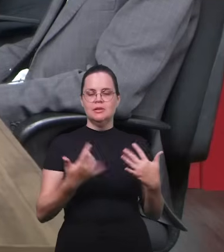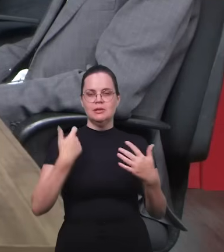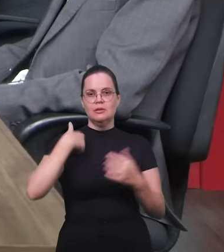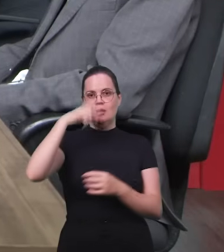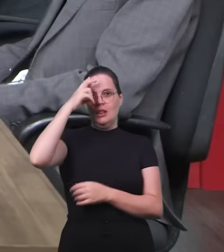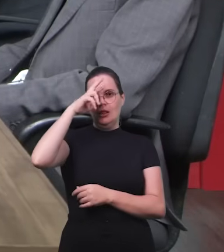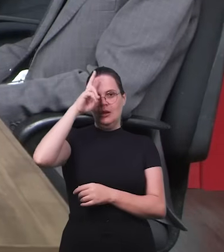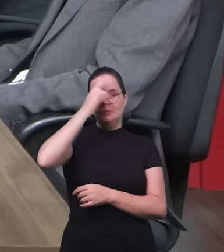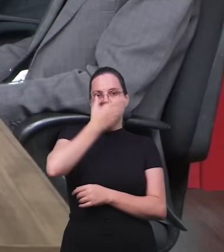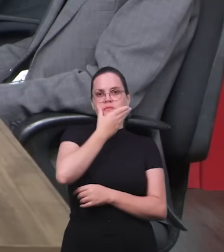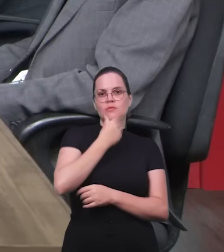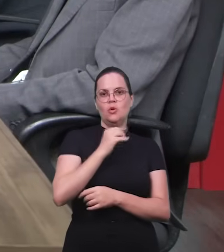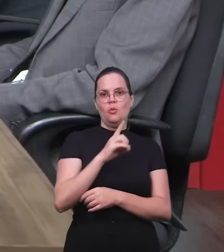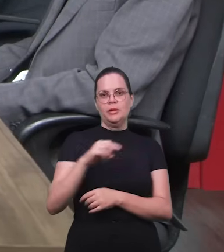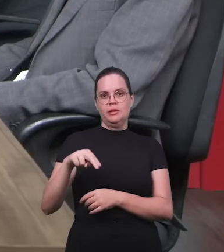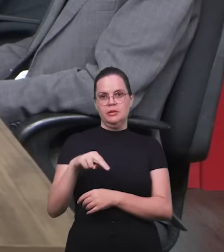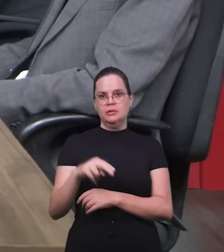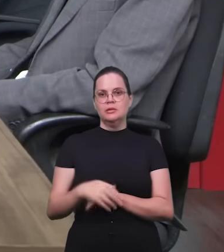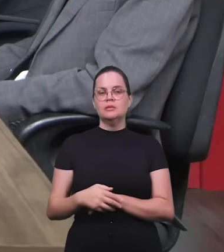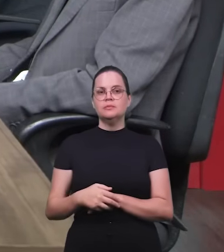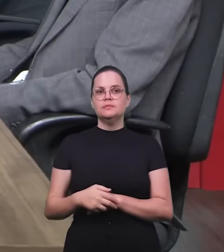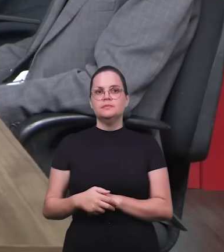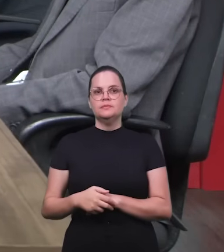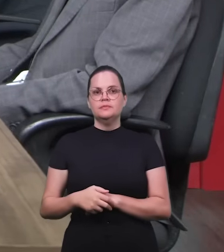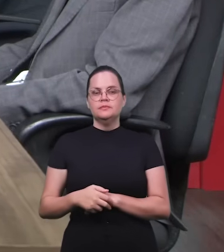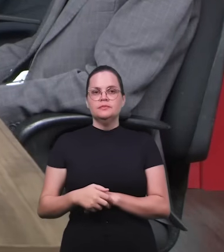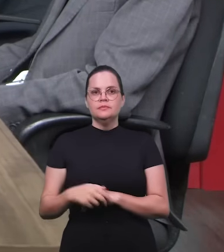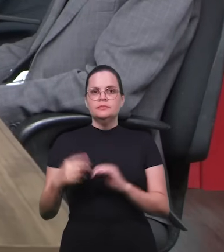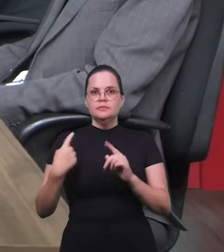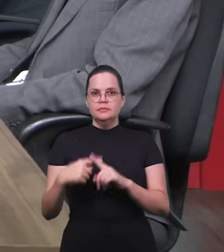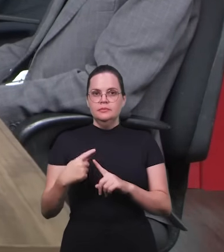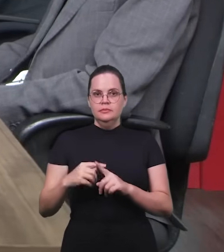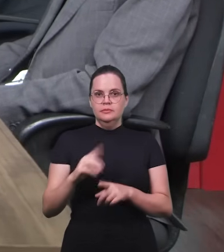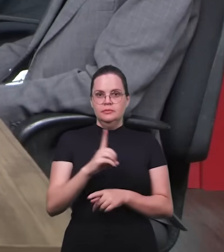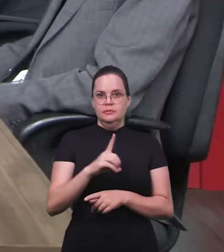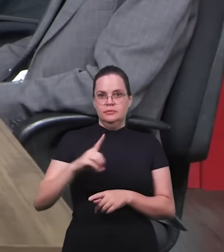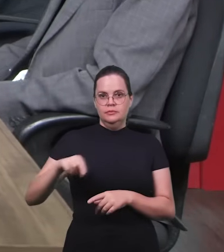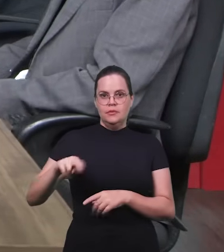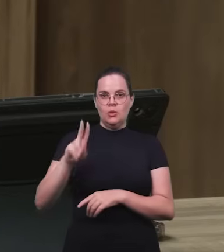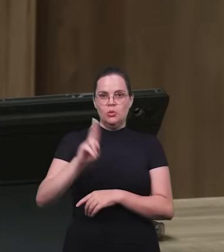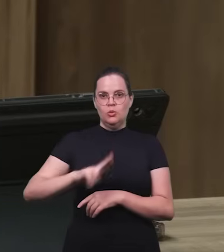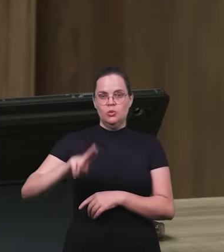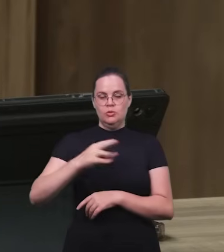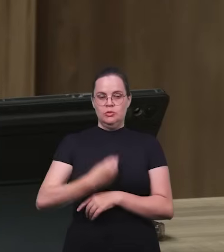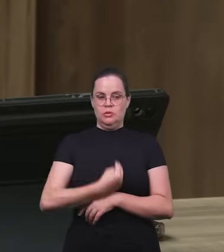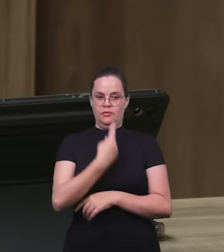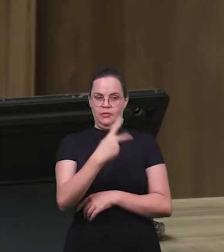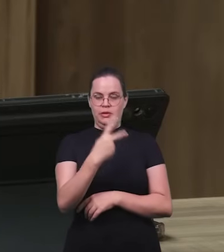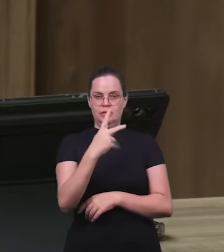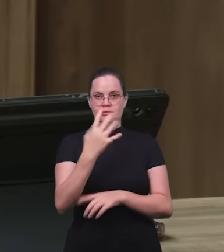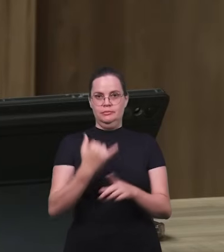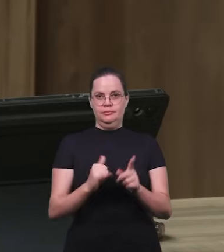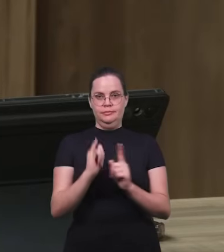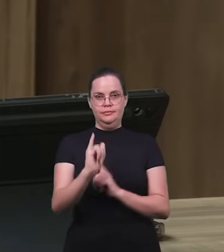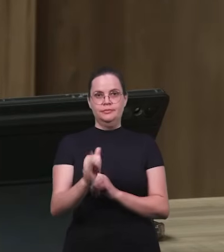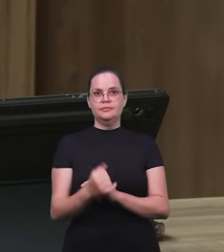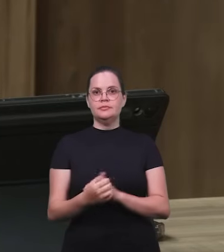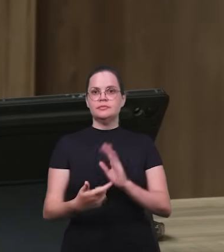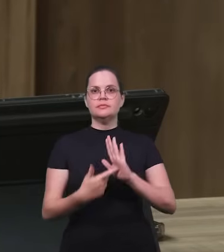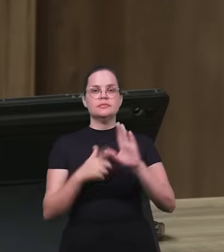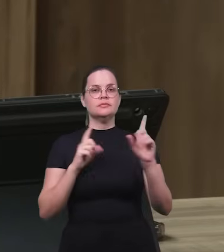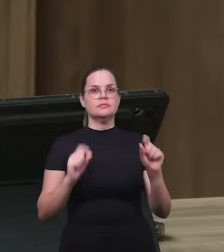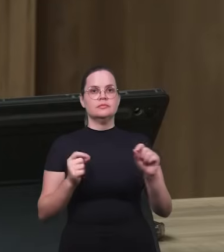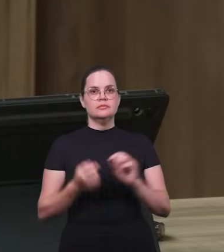de Daniel, quando o Senhor, por meio de Daniel, de forma profética, diz assim que o Senhor